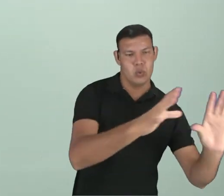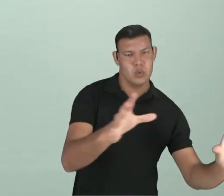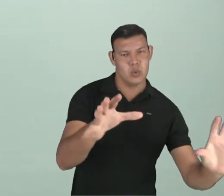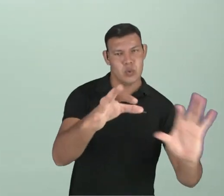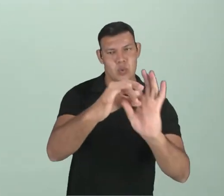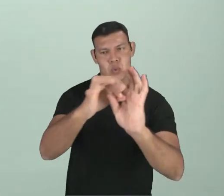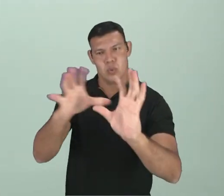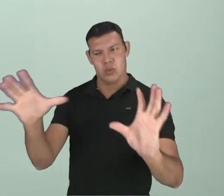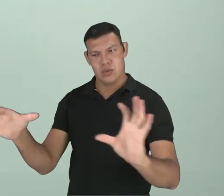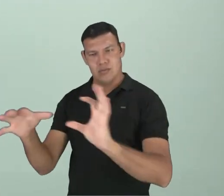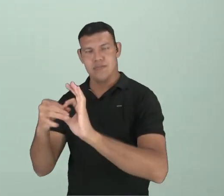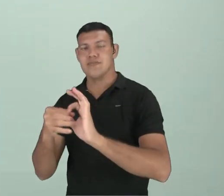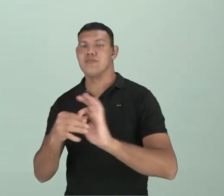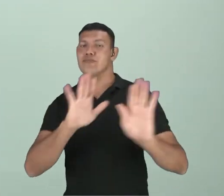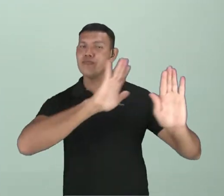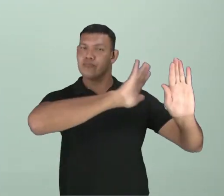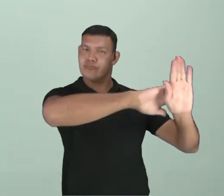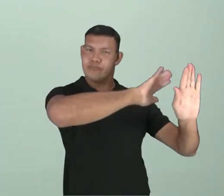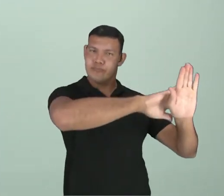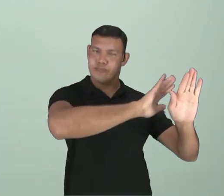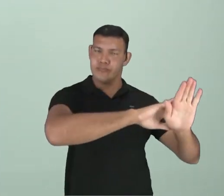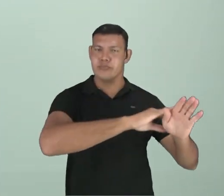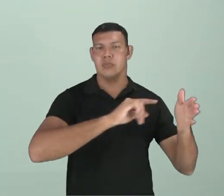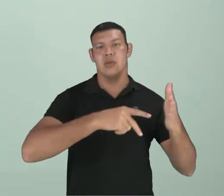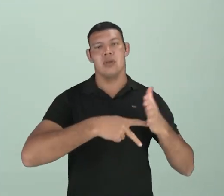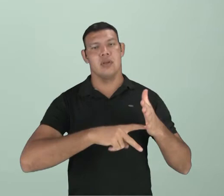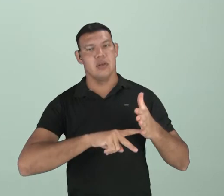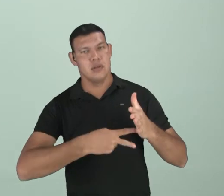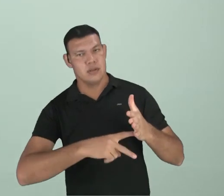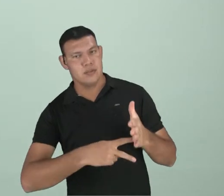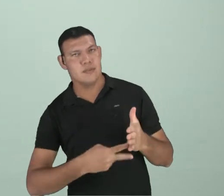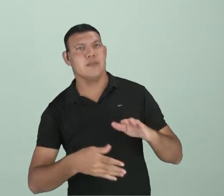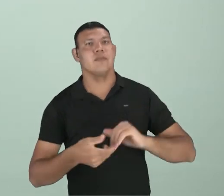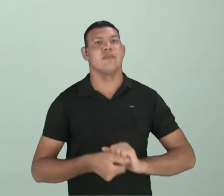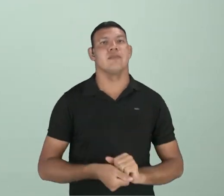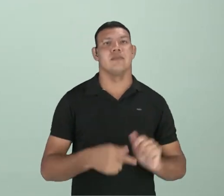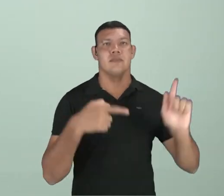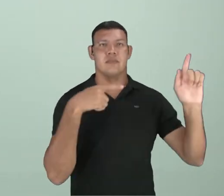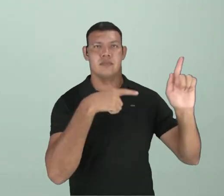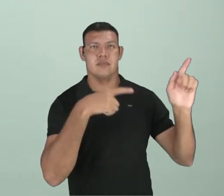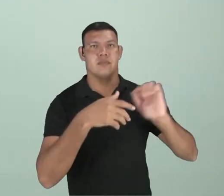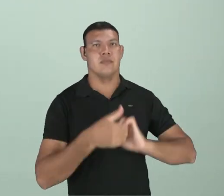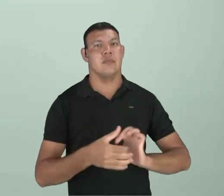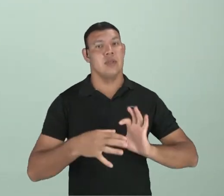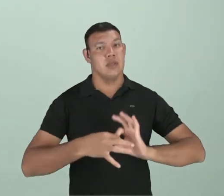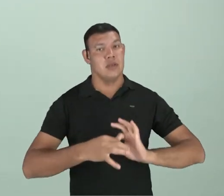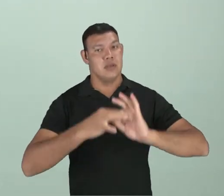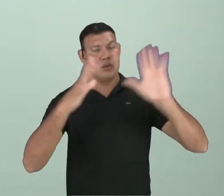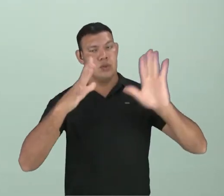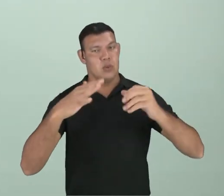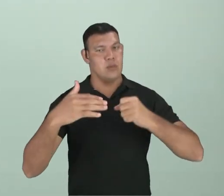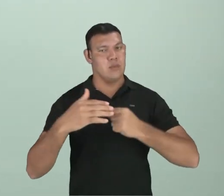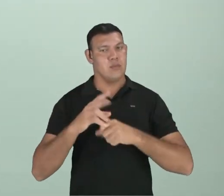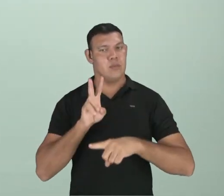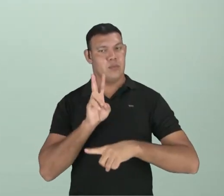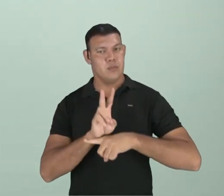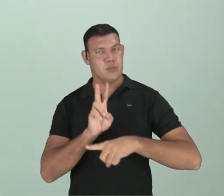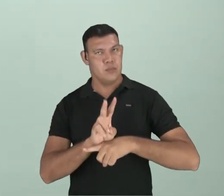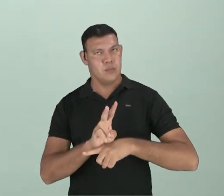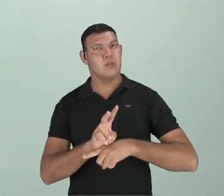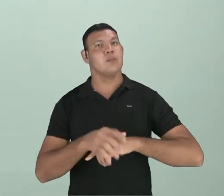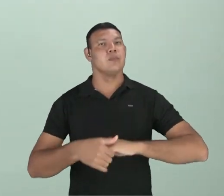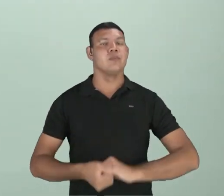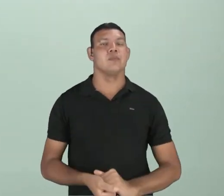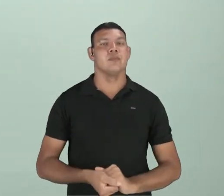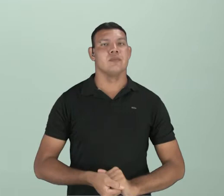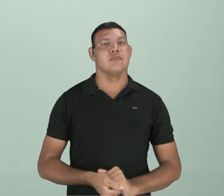com as questões ideológicas, né, com sindicatos, e a liberdade também de autodefesa, tá? Essas aí são as instituições aí que